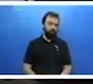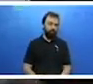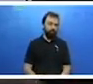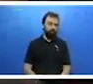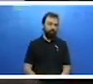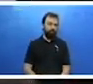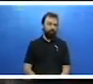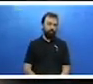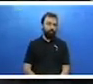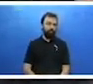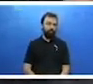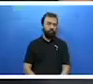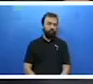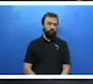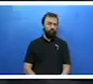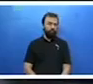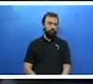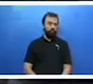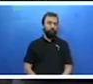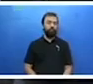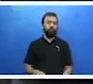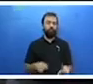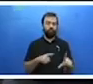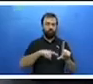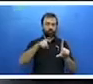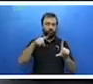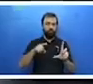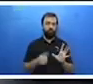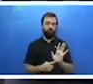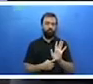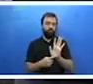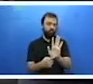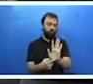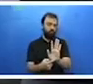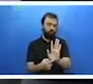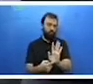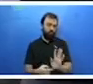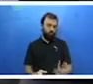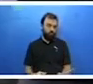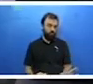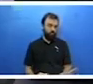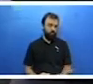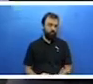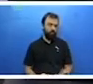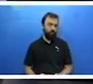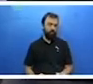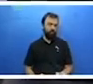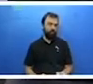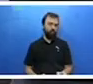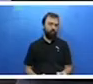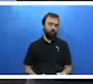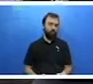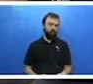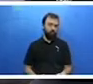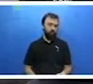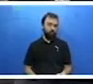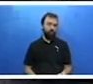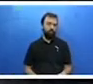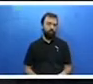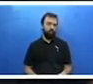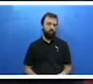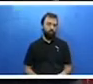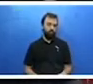cima. Gráfico 1 mostra a área por região. Fizeram esse gráfico em